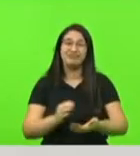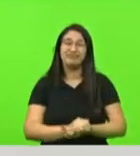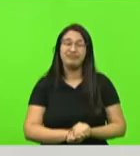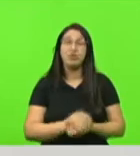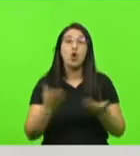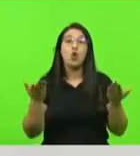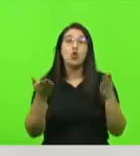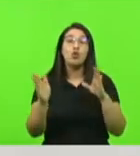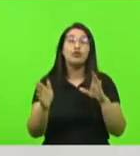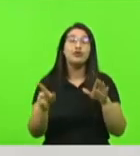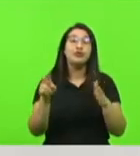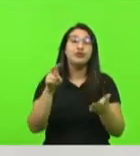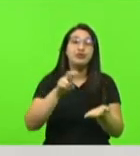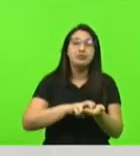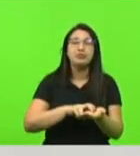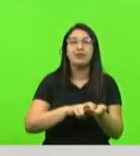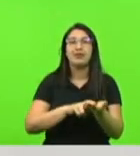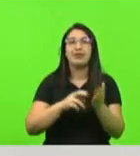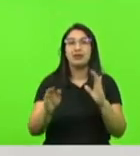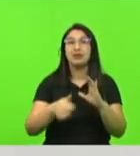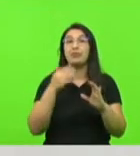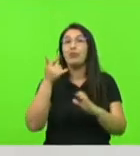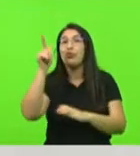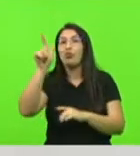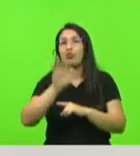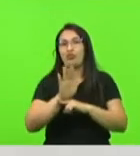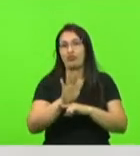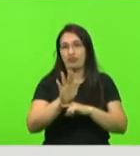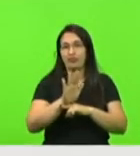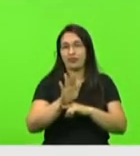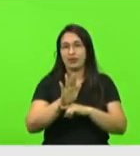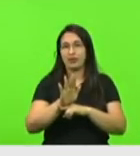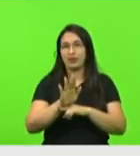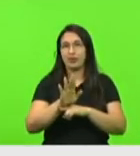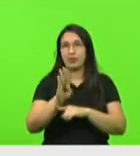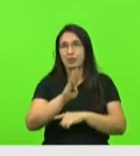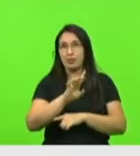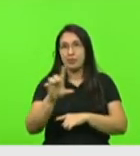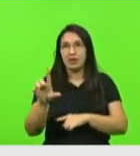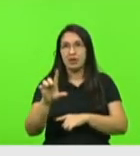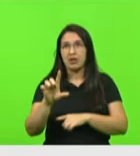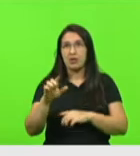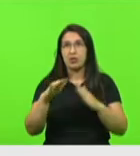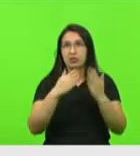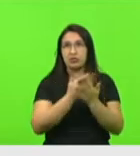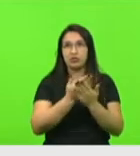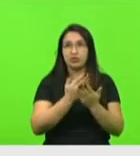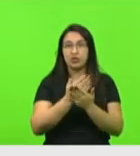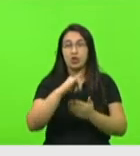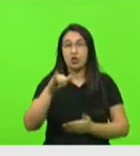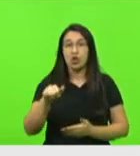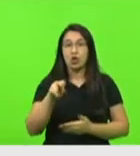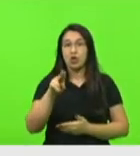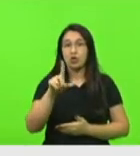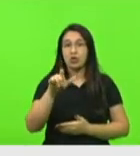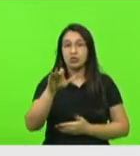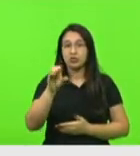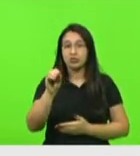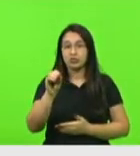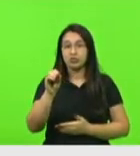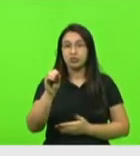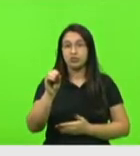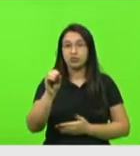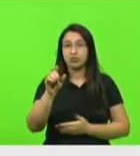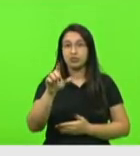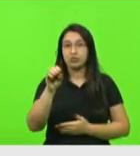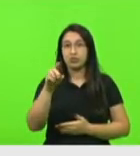manhã, deputado Ismael, lá de Blumenau, a escola Júlia Lopes, ali nos fundos do SENAC. Pode passar, por